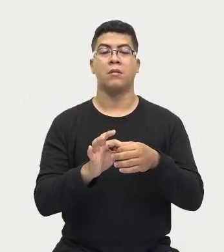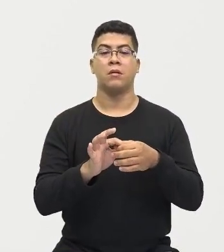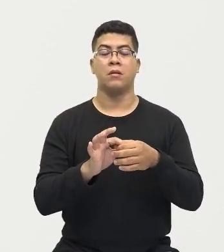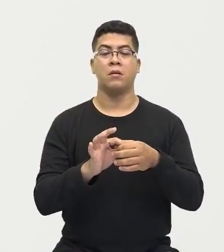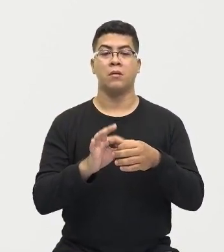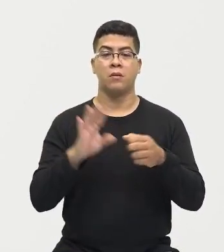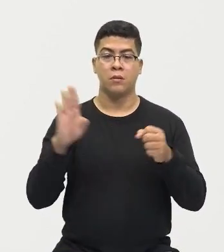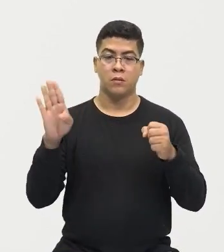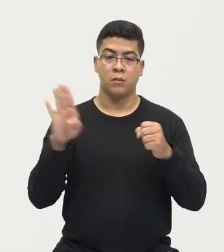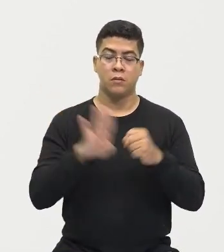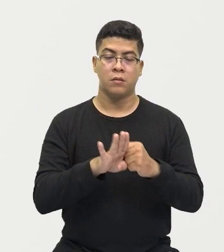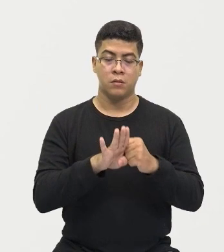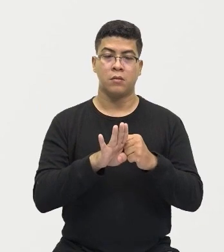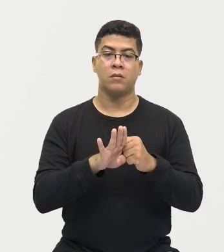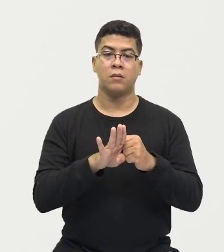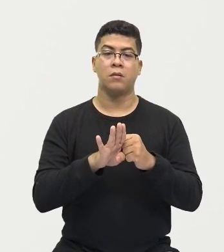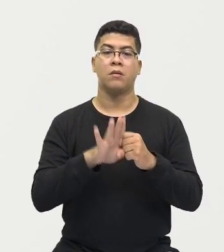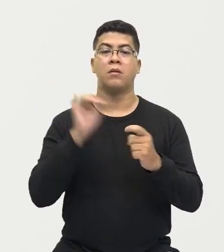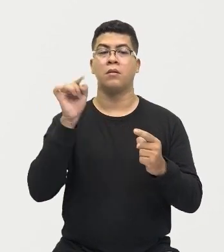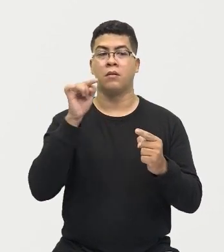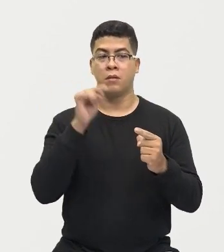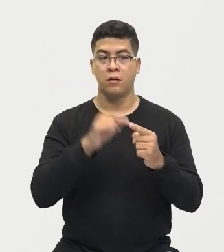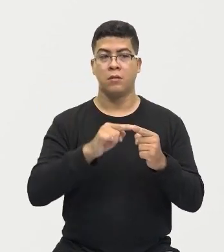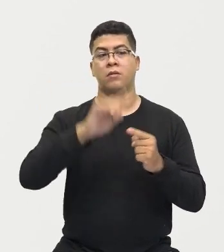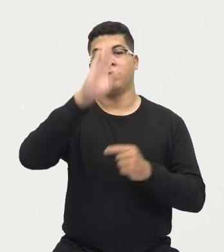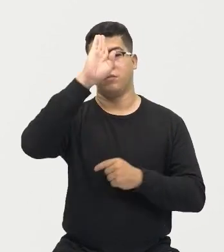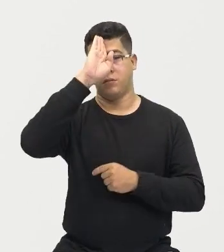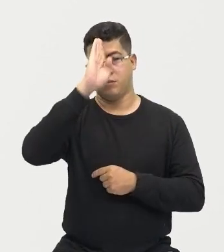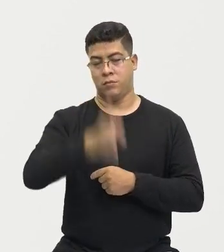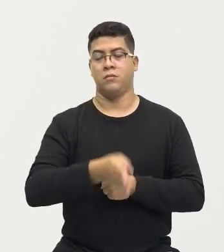indireta. Indireta. Prosseguindo.